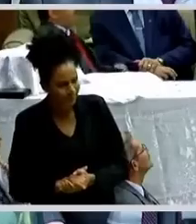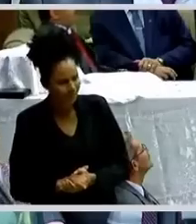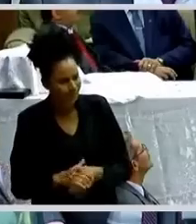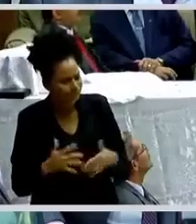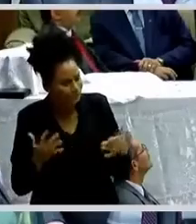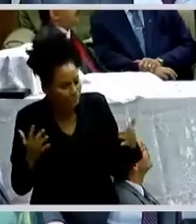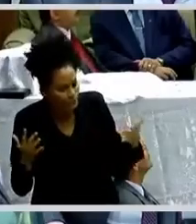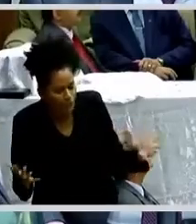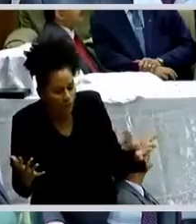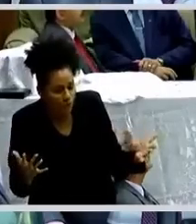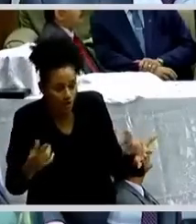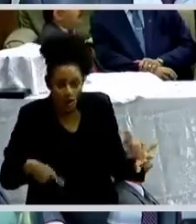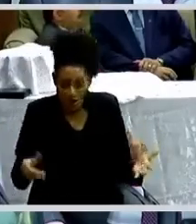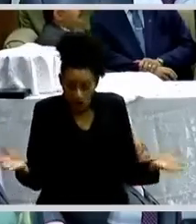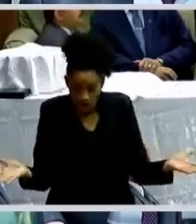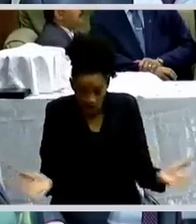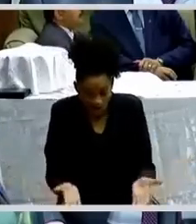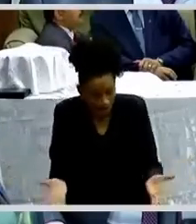Então é quando agora